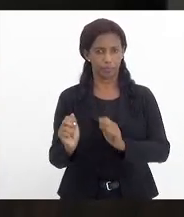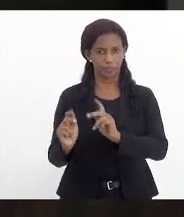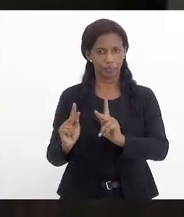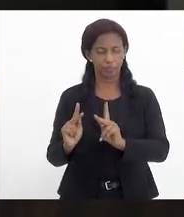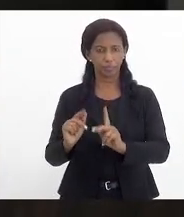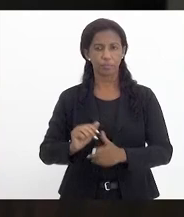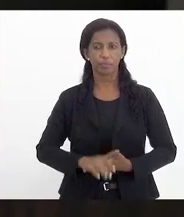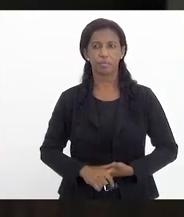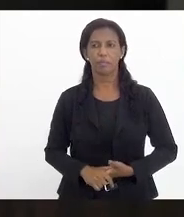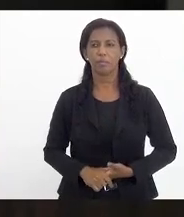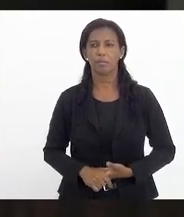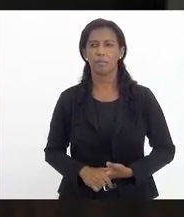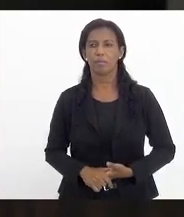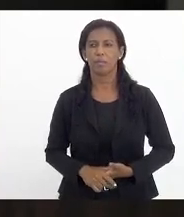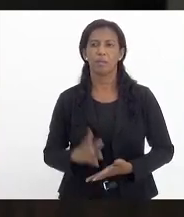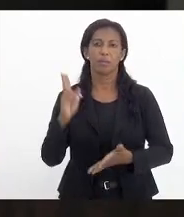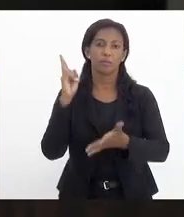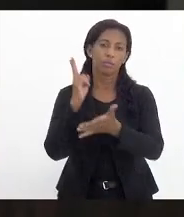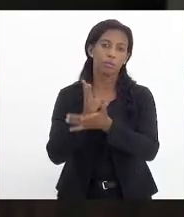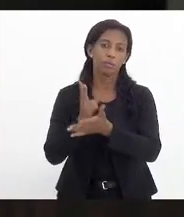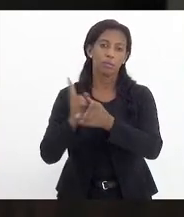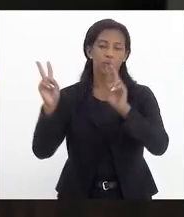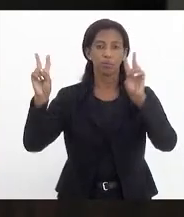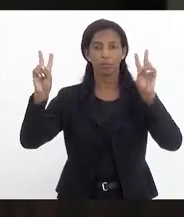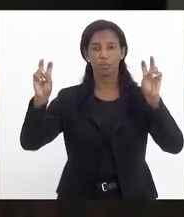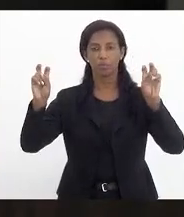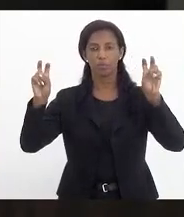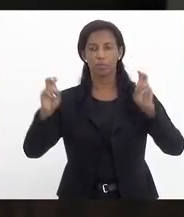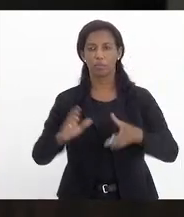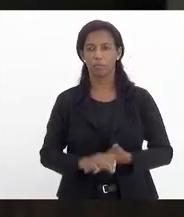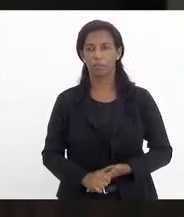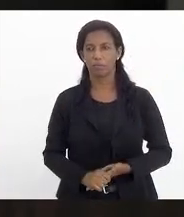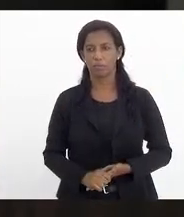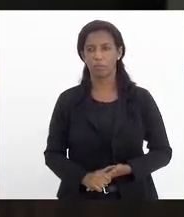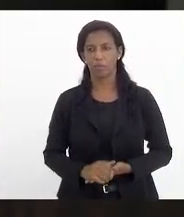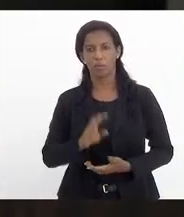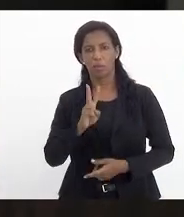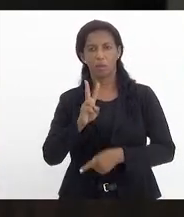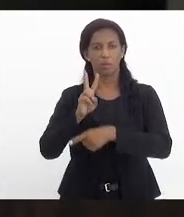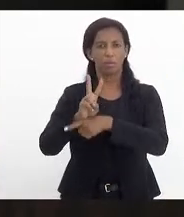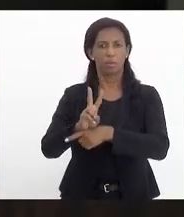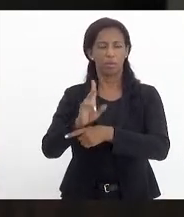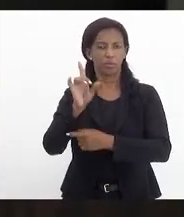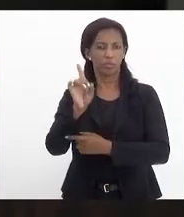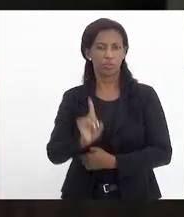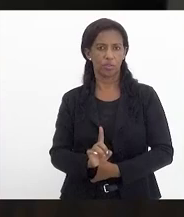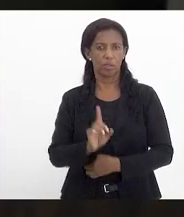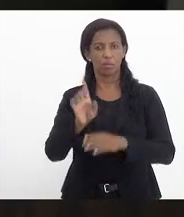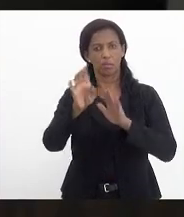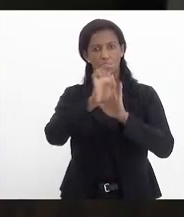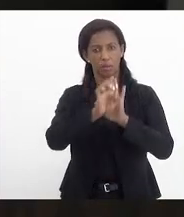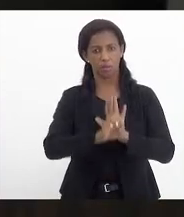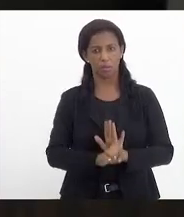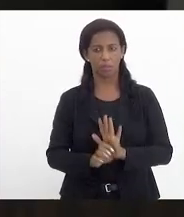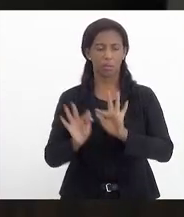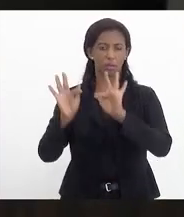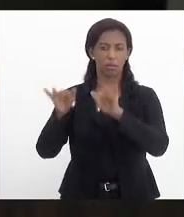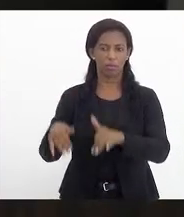aí, é sobre o mesmo tema, são para resguardar direitos, então as emendas, ao